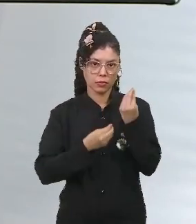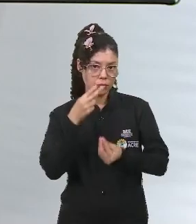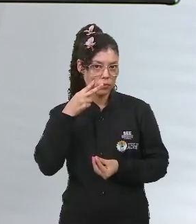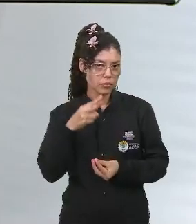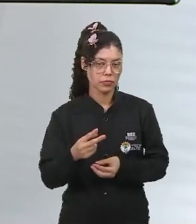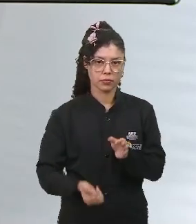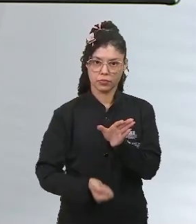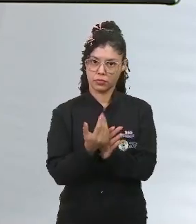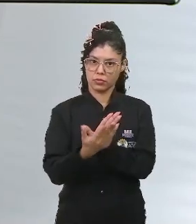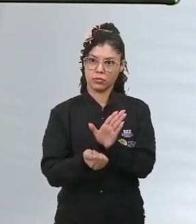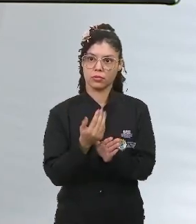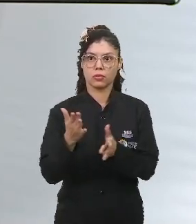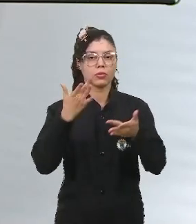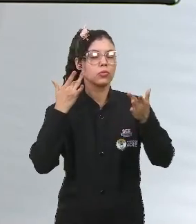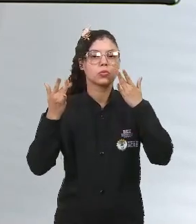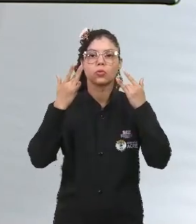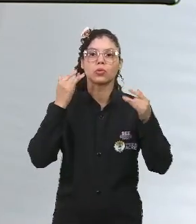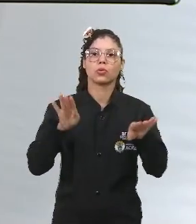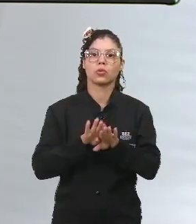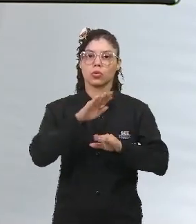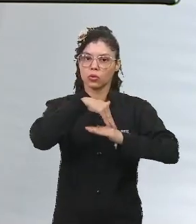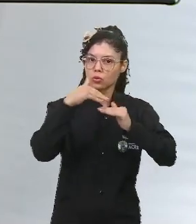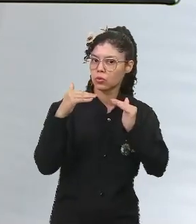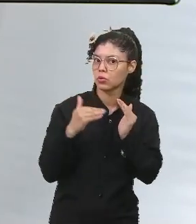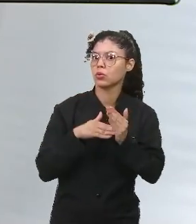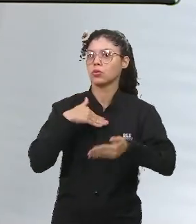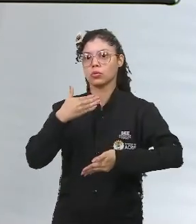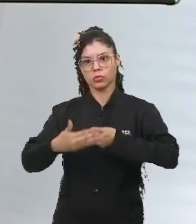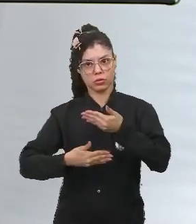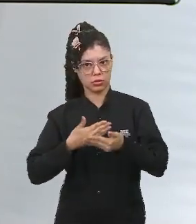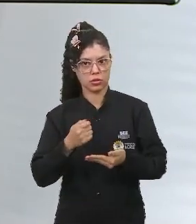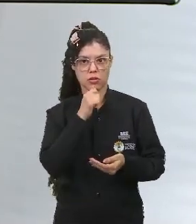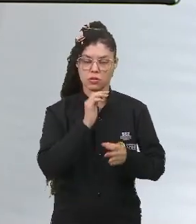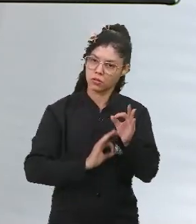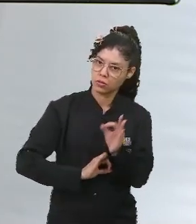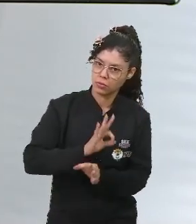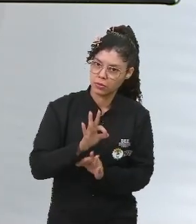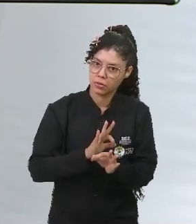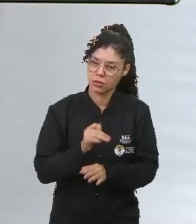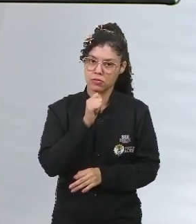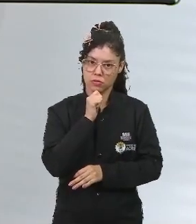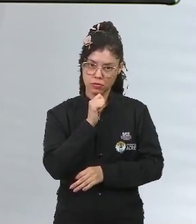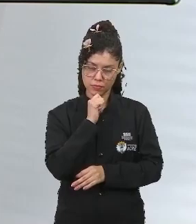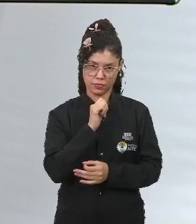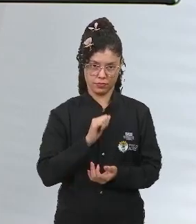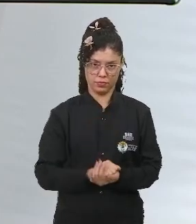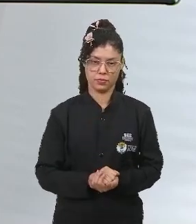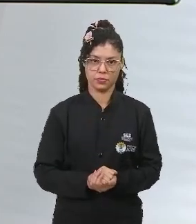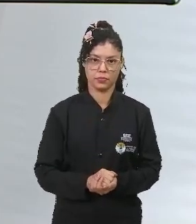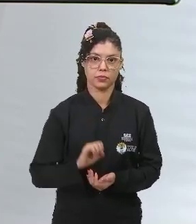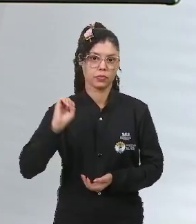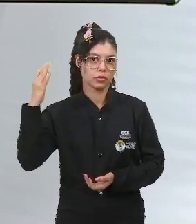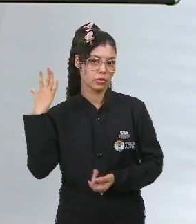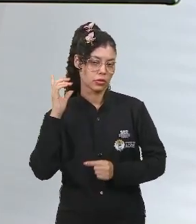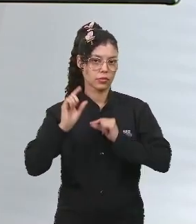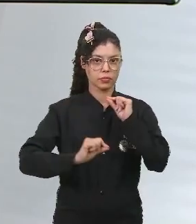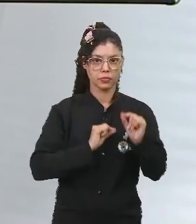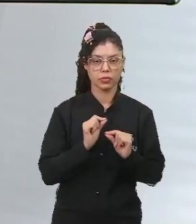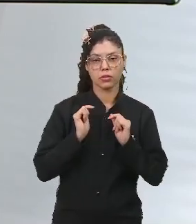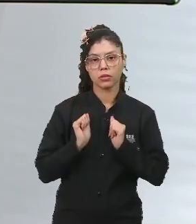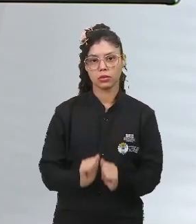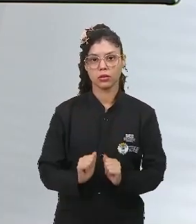na produção teatral, tem todo o processo de preparação para esse espetáculo, que